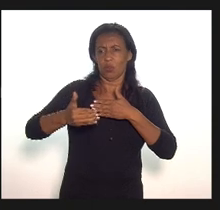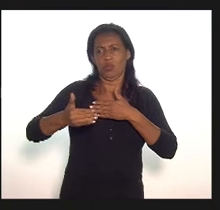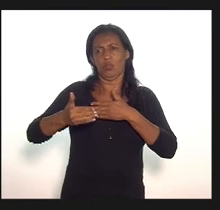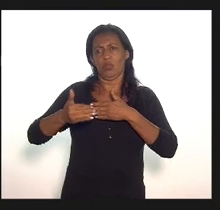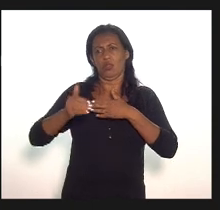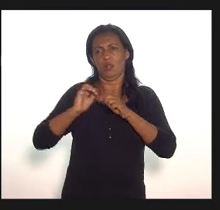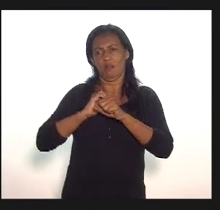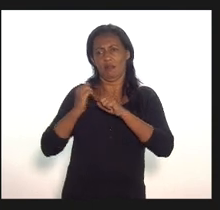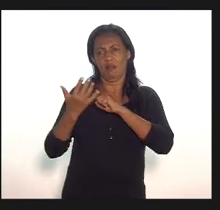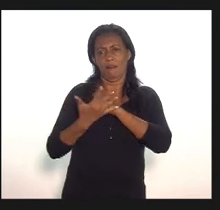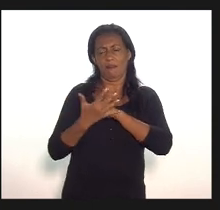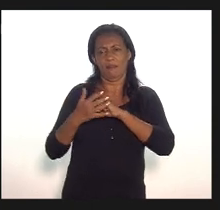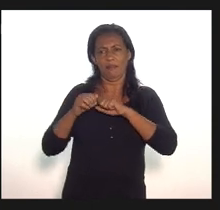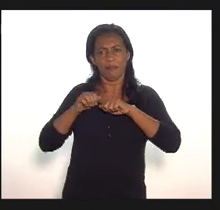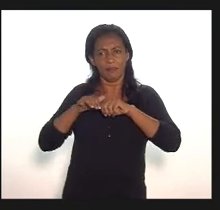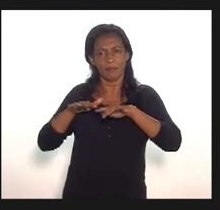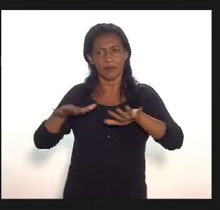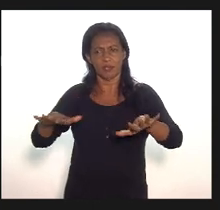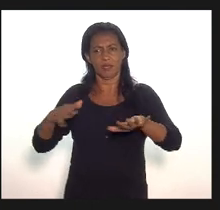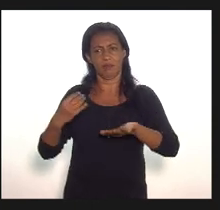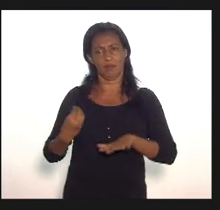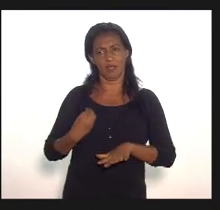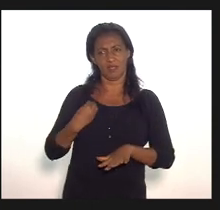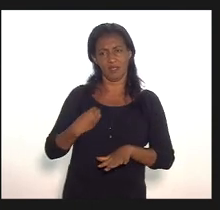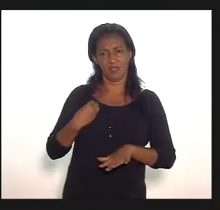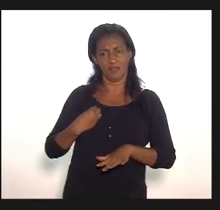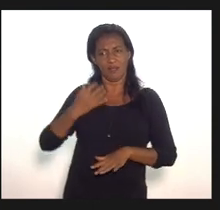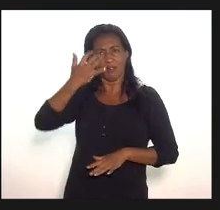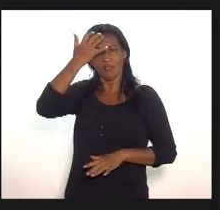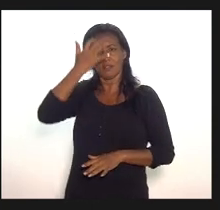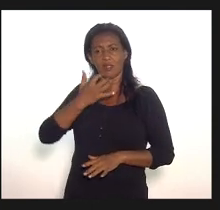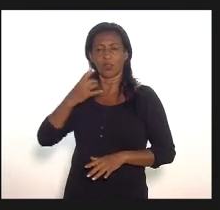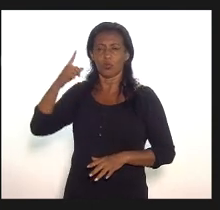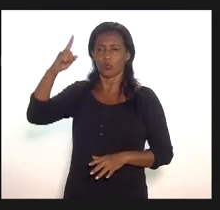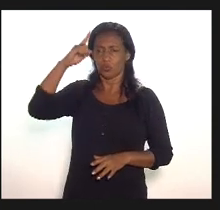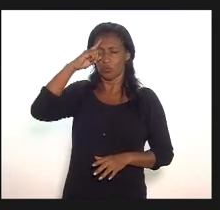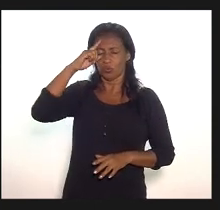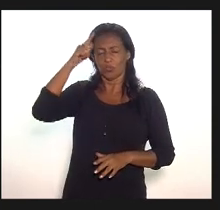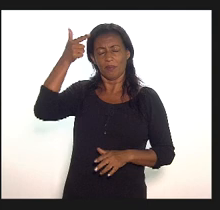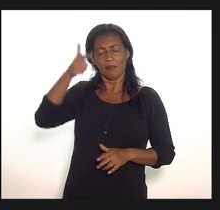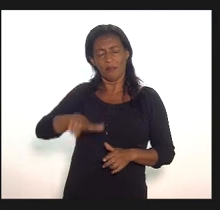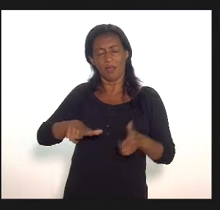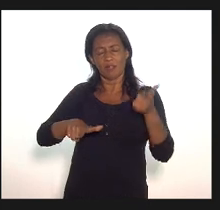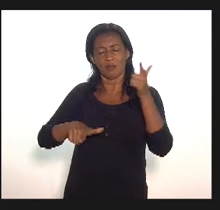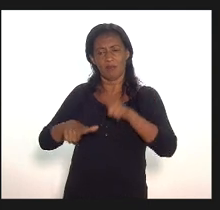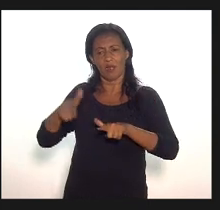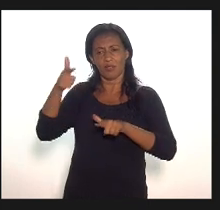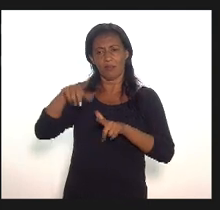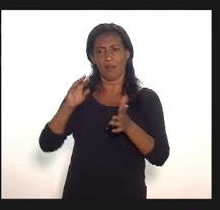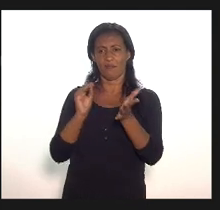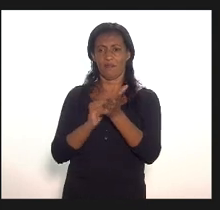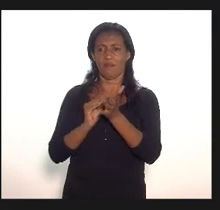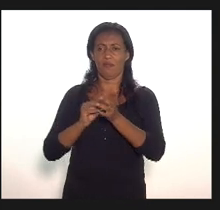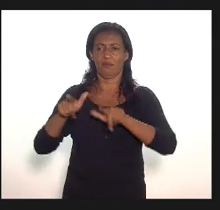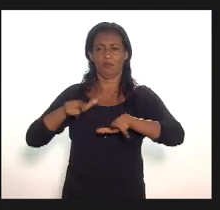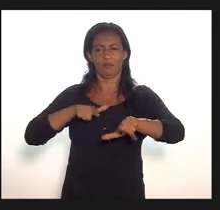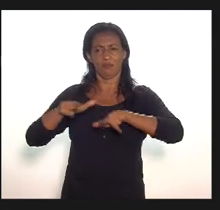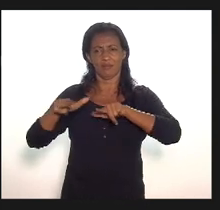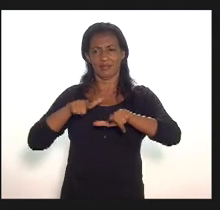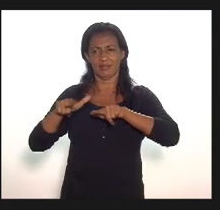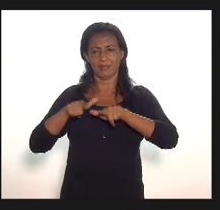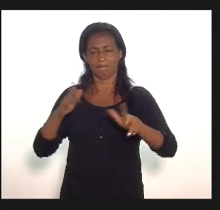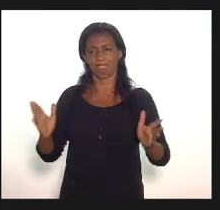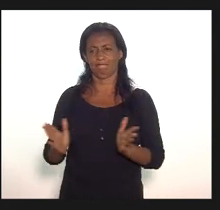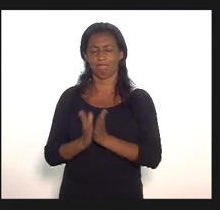pandemia, em que vemos se agravarem cada vez mais as condições de desemprego e